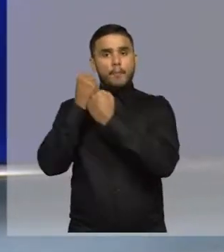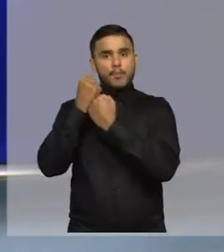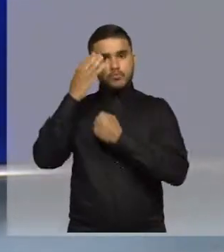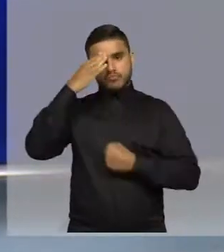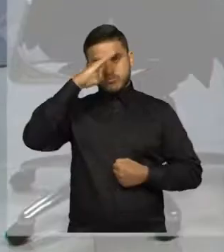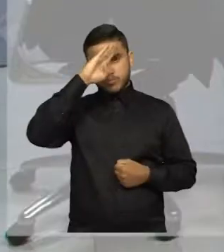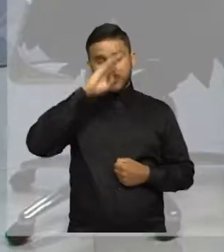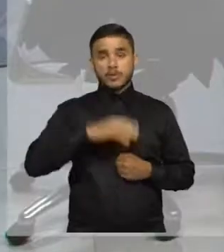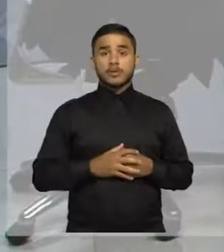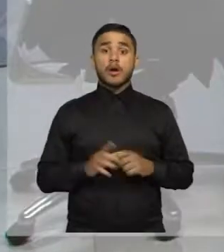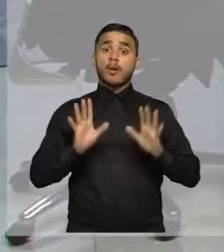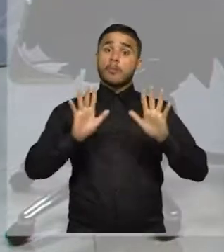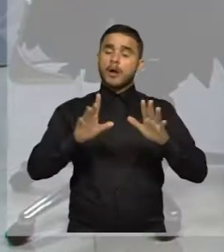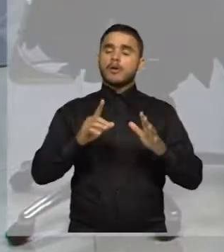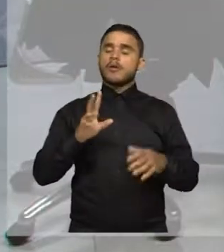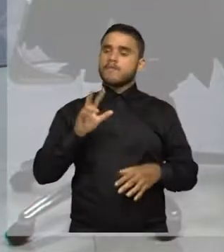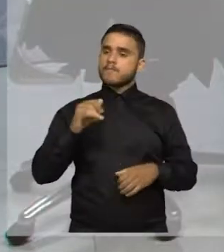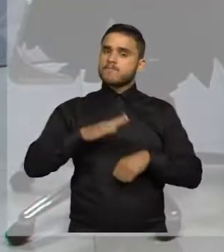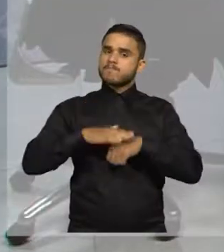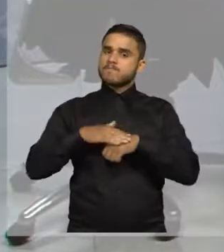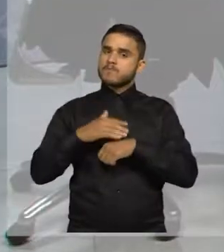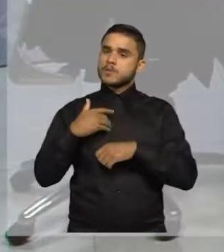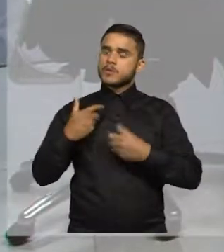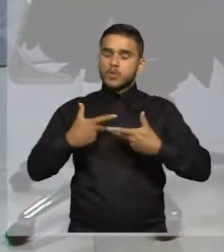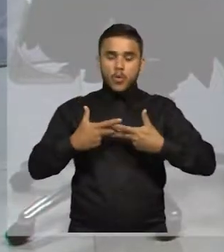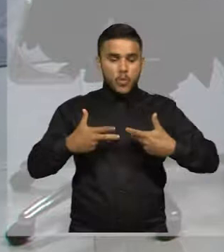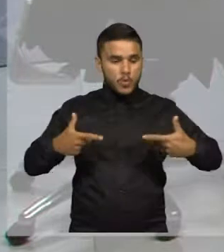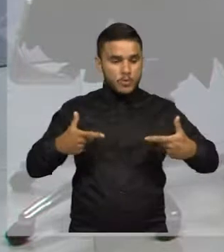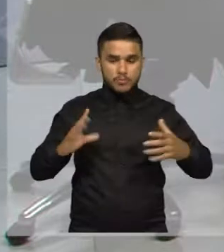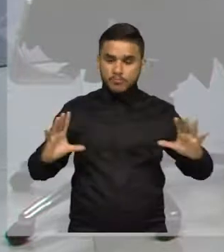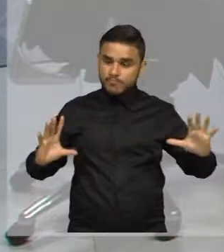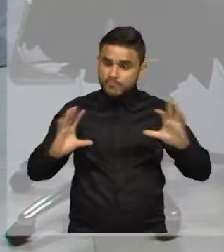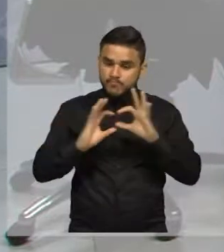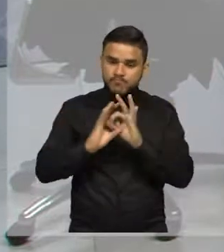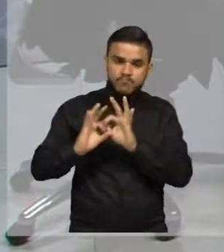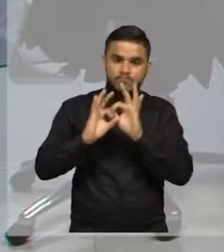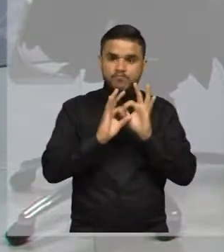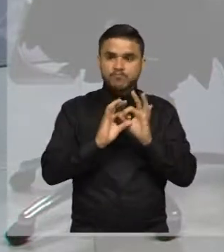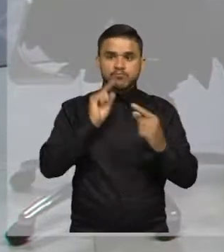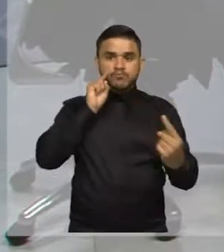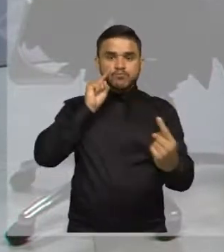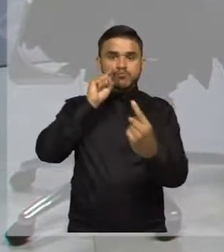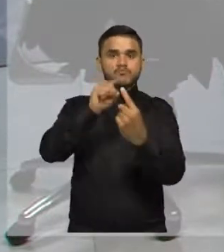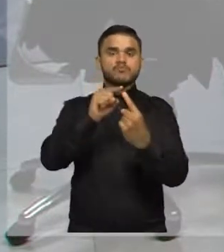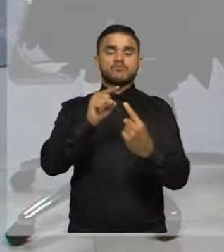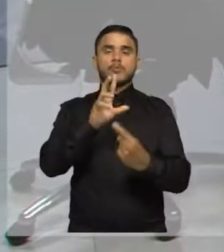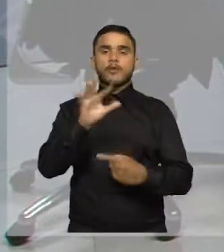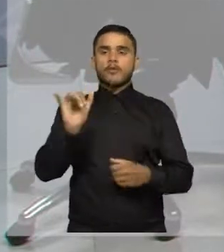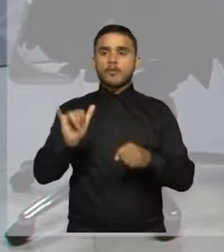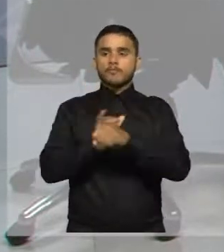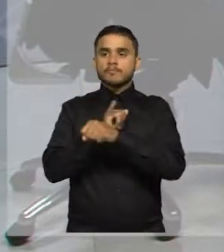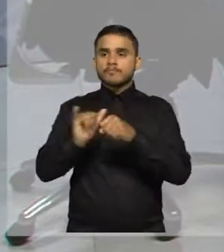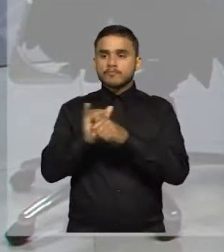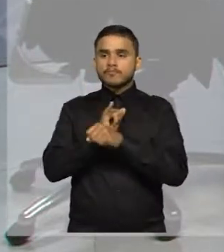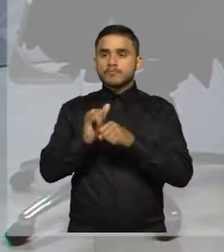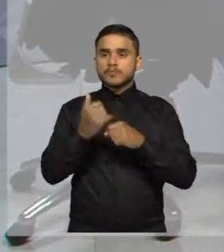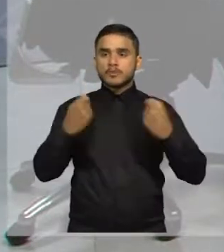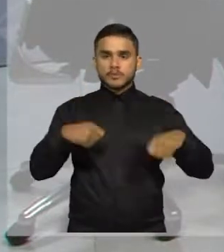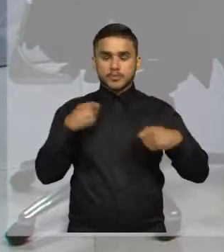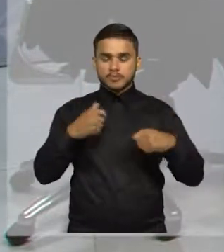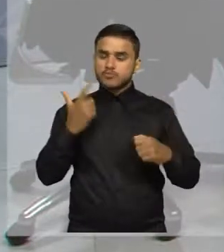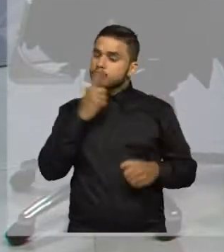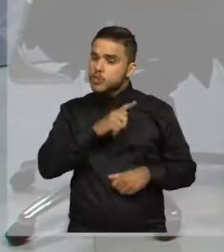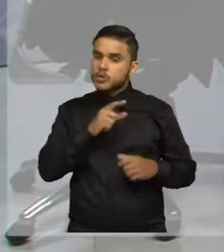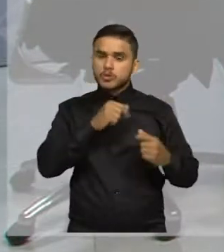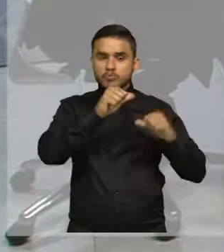governo, mas ele vai ter que pagar o preço alto para conseguir o mínimo que ele precisa para adotar as medidas que ele tem